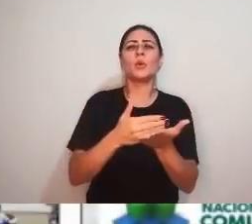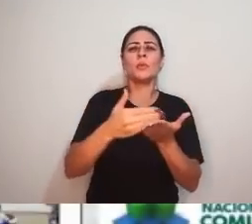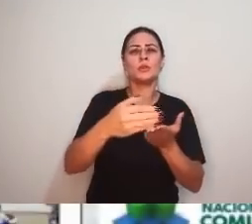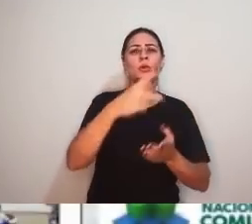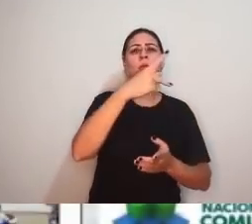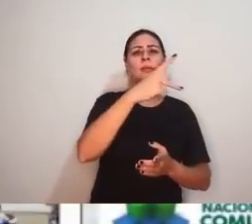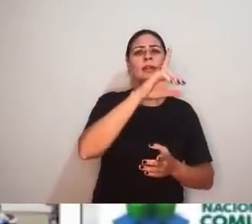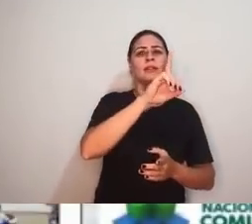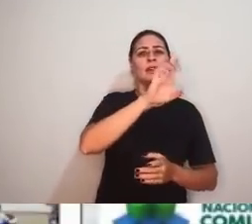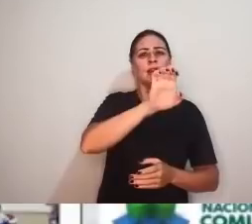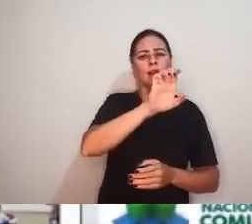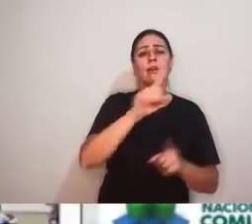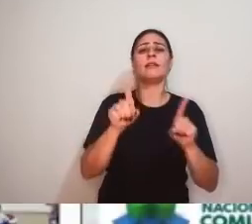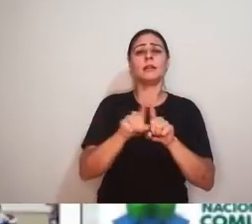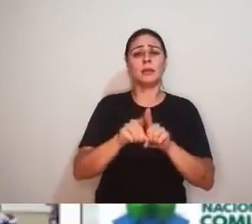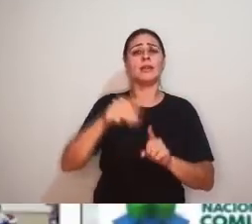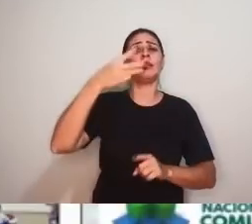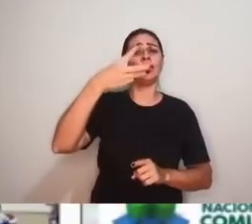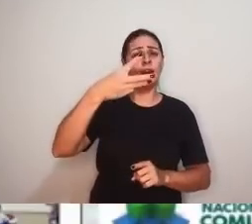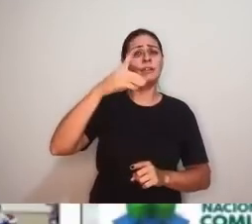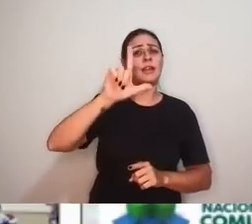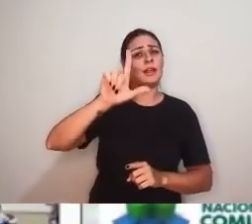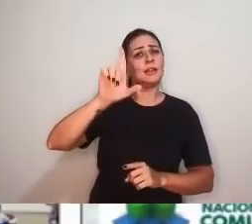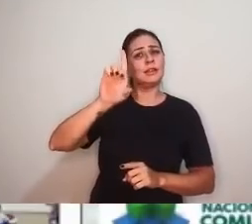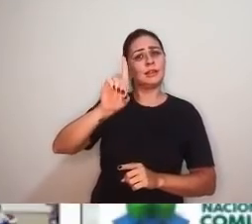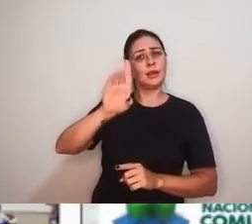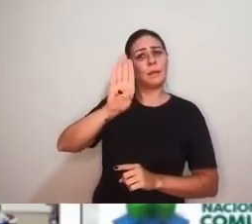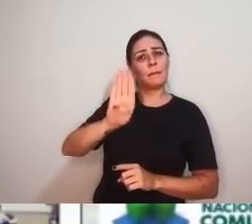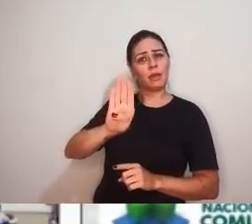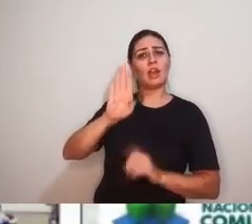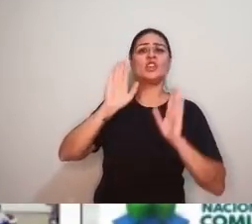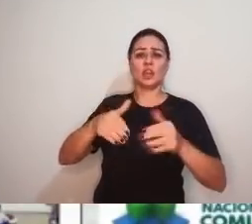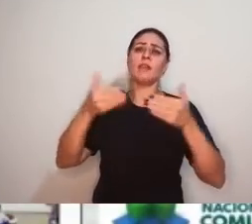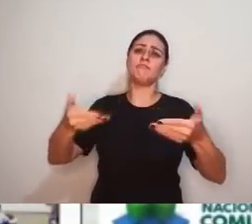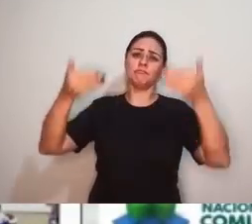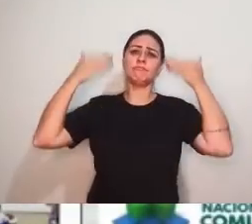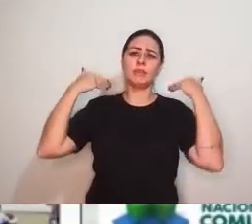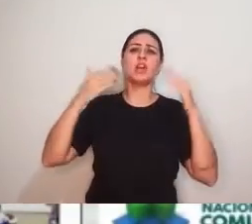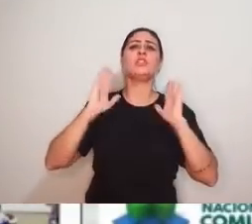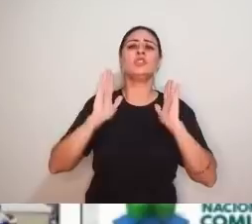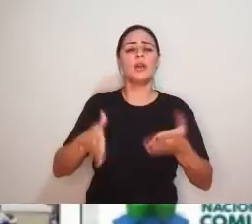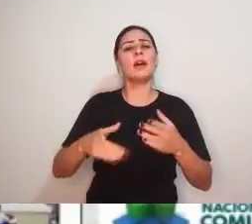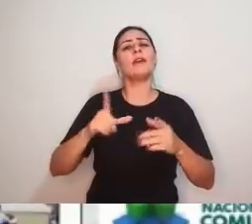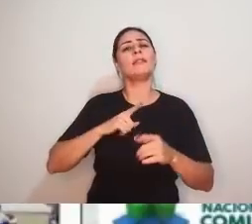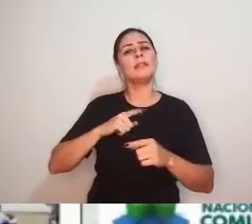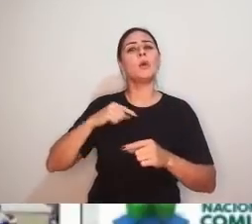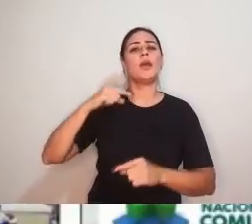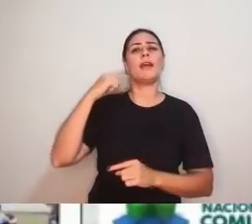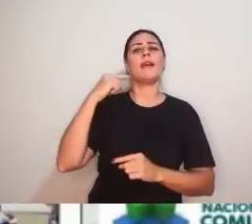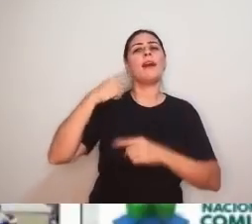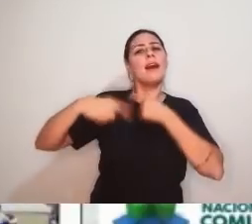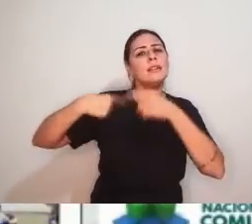hoje, que passou pelo PDE e por 3 LDBs que as antecederam, ela veio numa espiral, né,